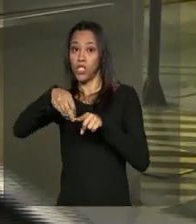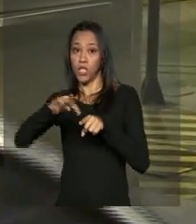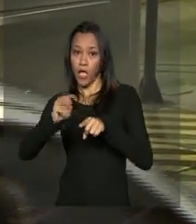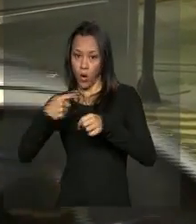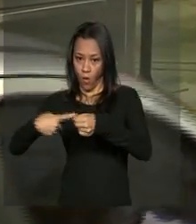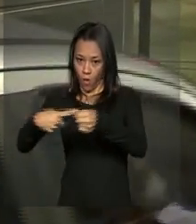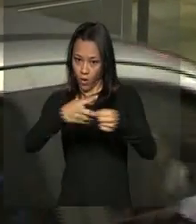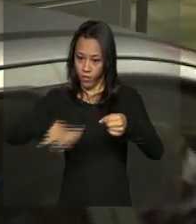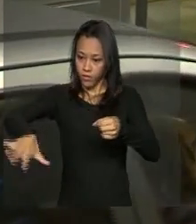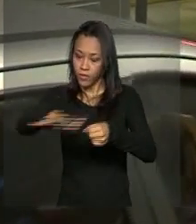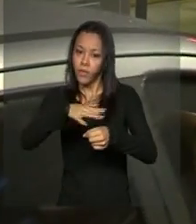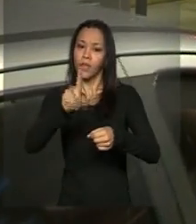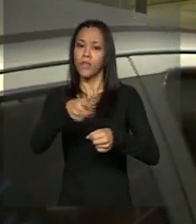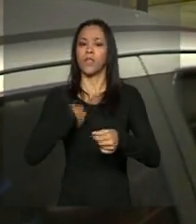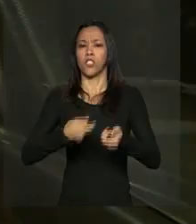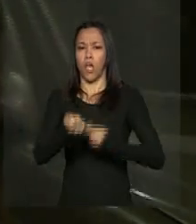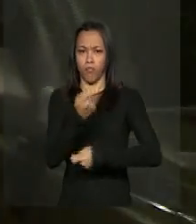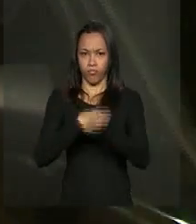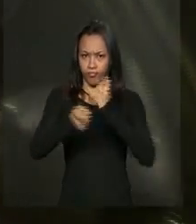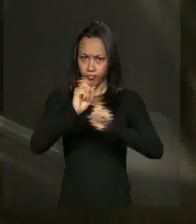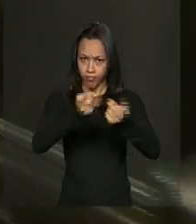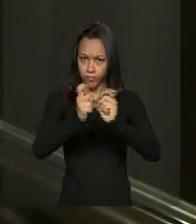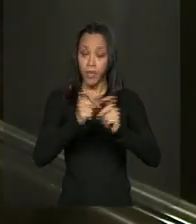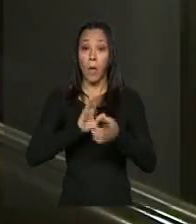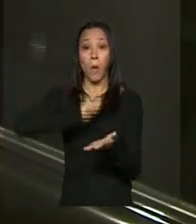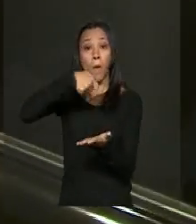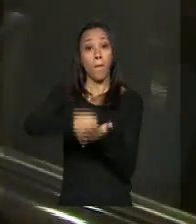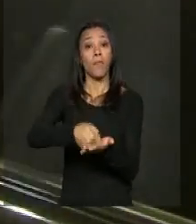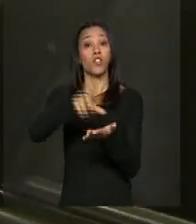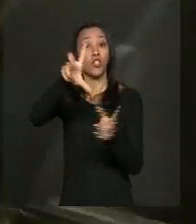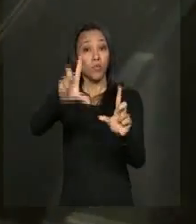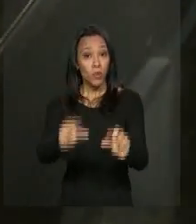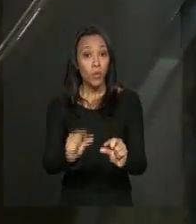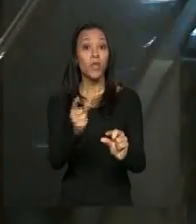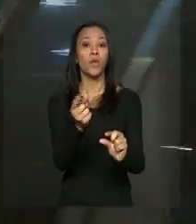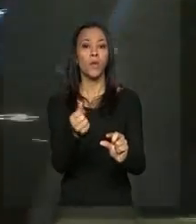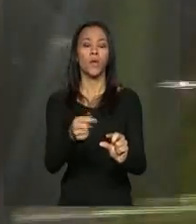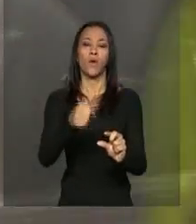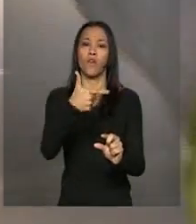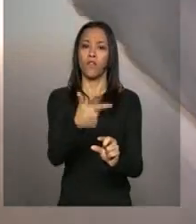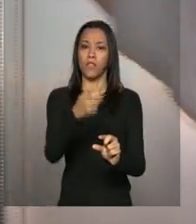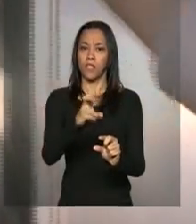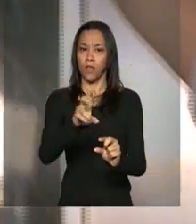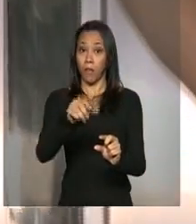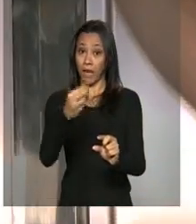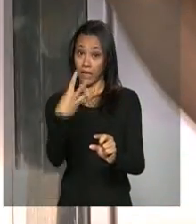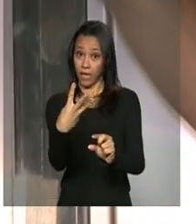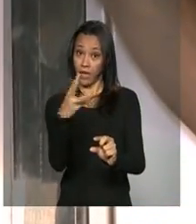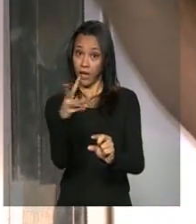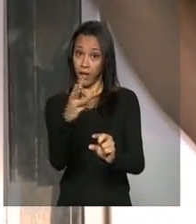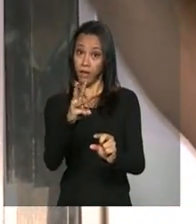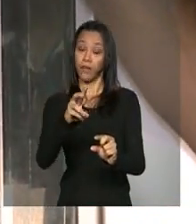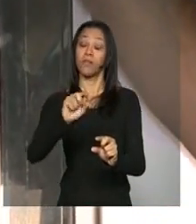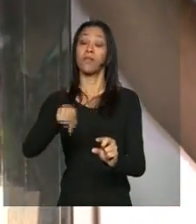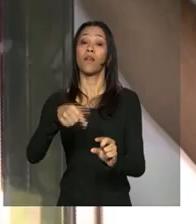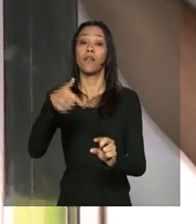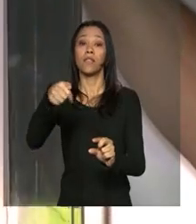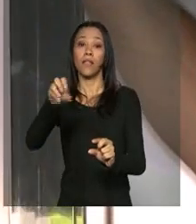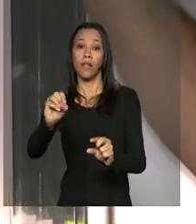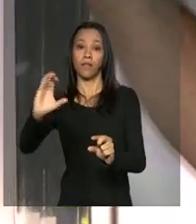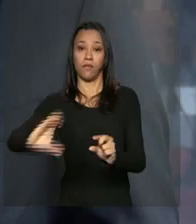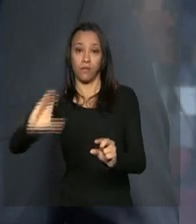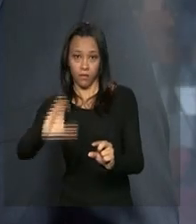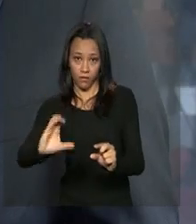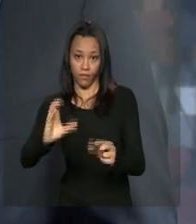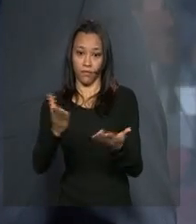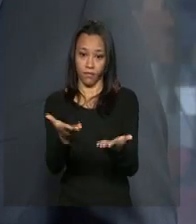Com a mudança na gestão do serviço, o pedágio foi reduzido de R$ 5,20 para R$